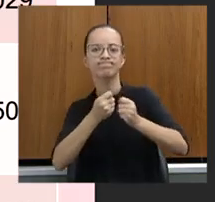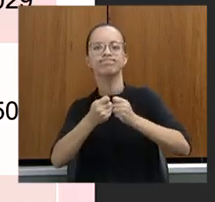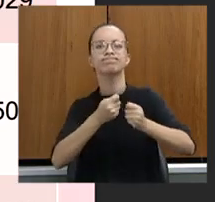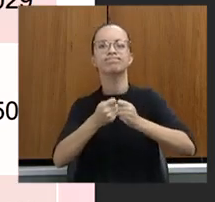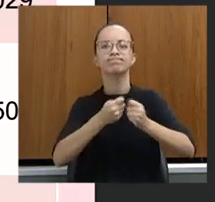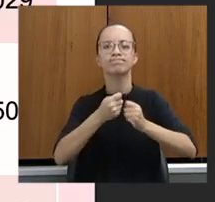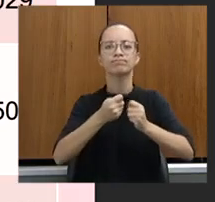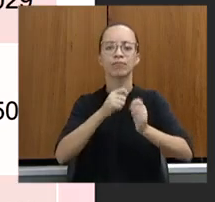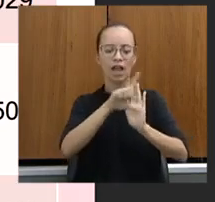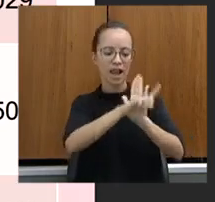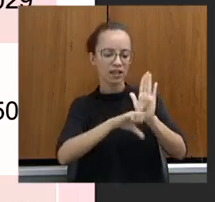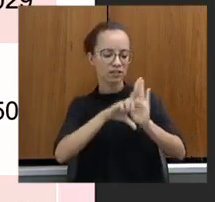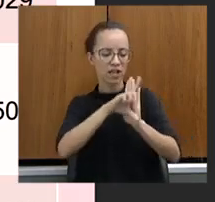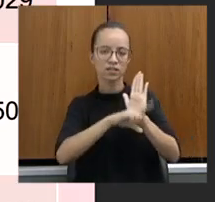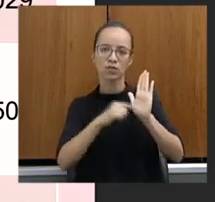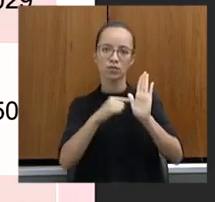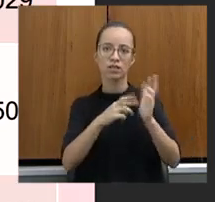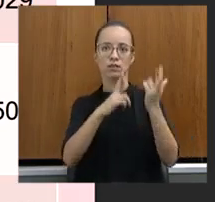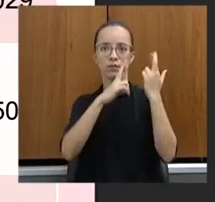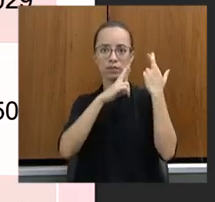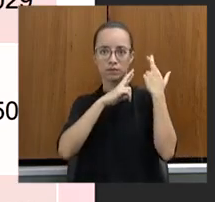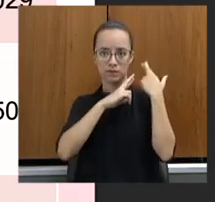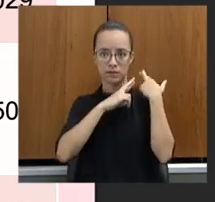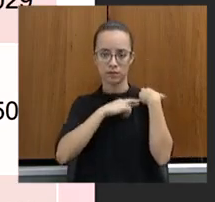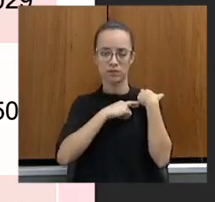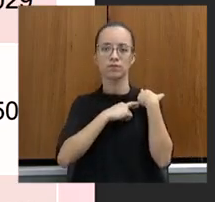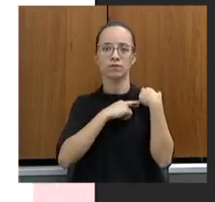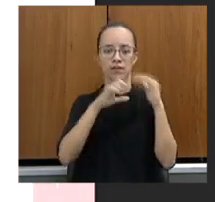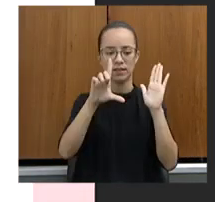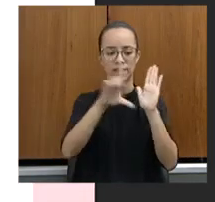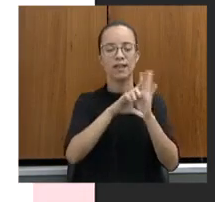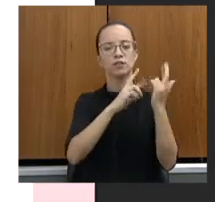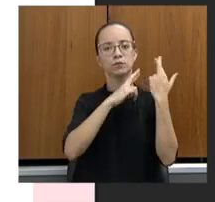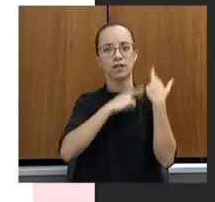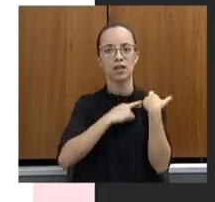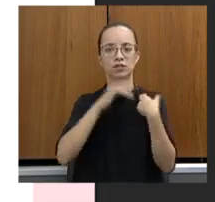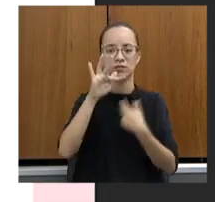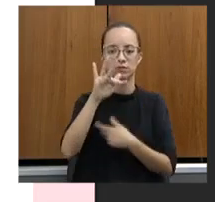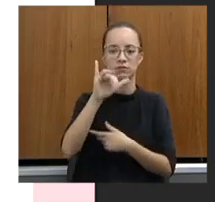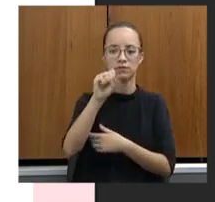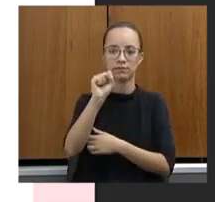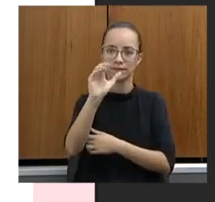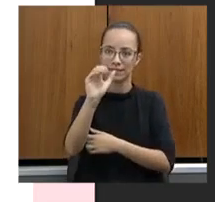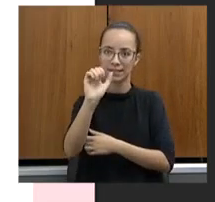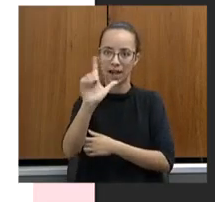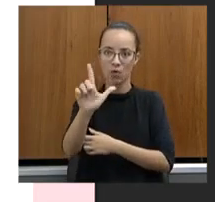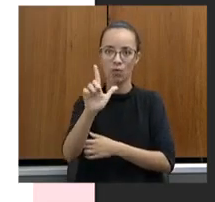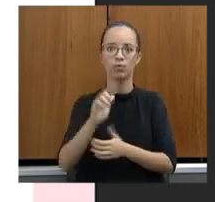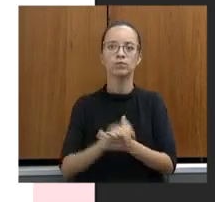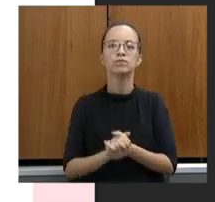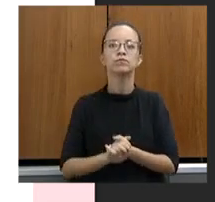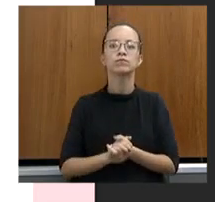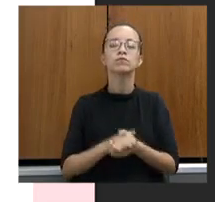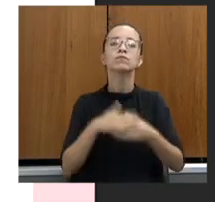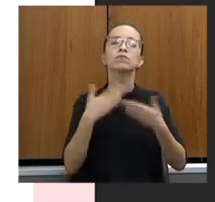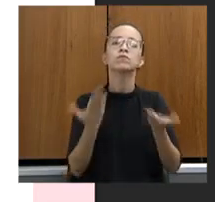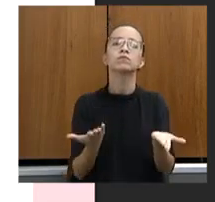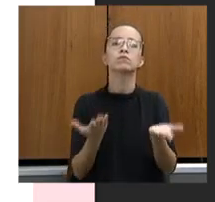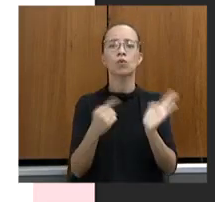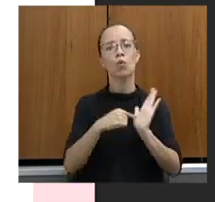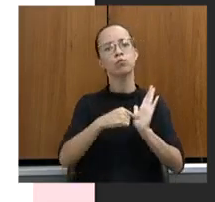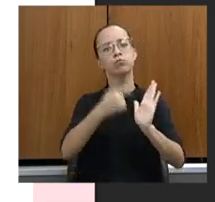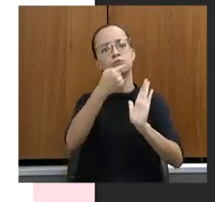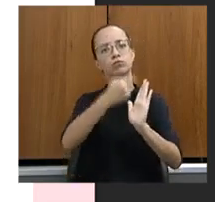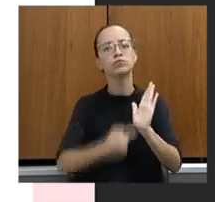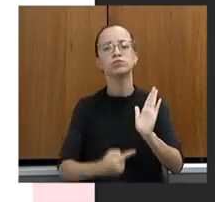exige a legislação a lei de responsabilidade fiscal próximo por favor aqui a execução do